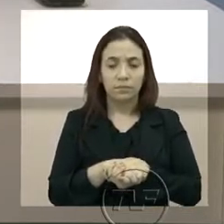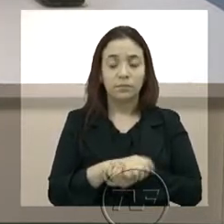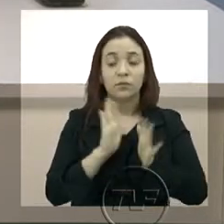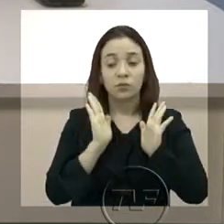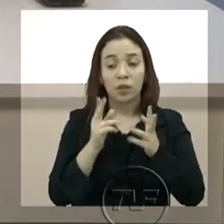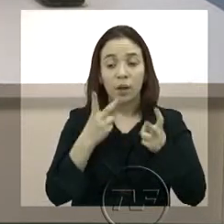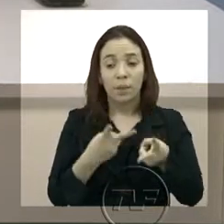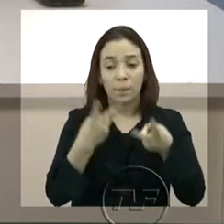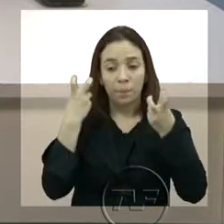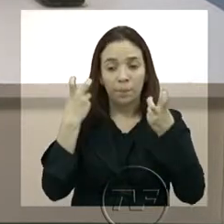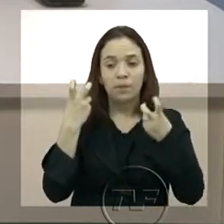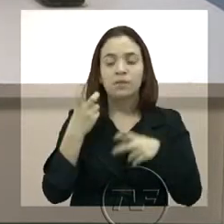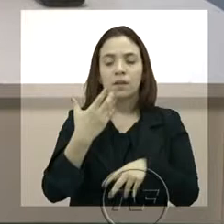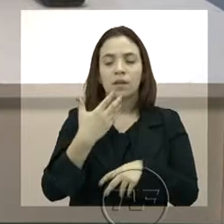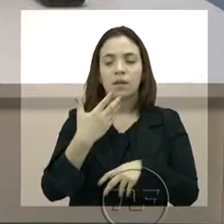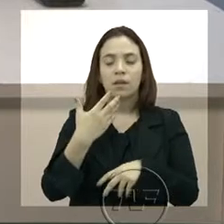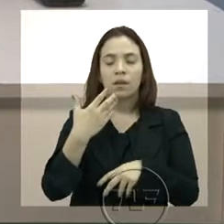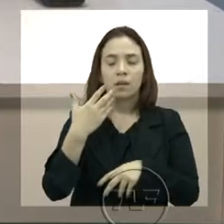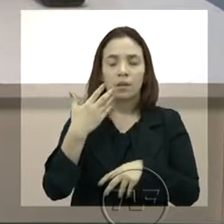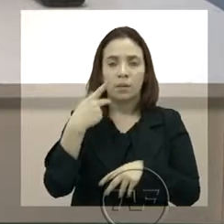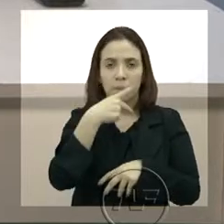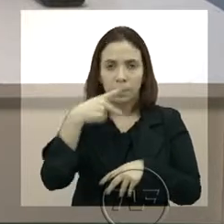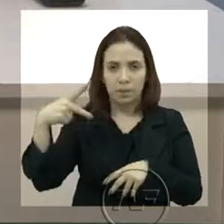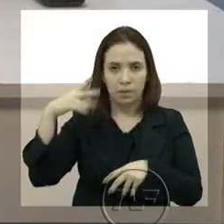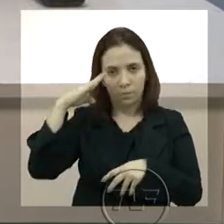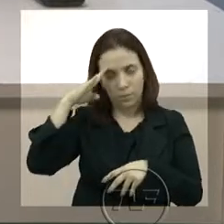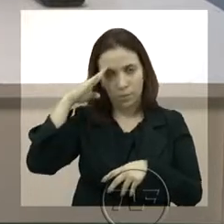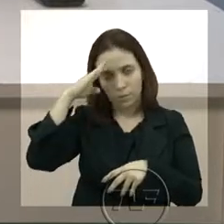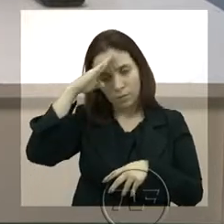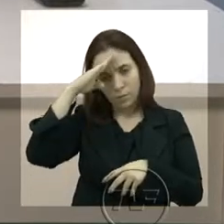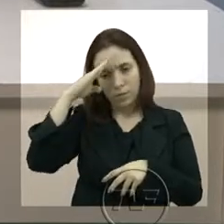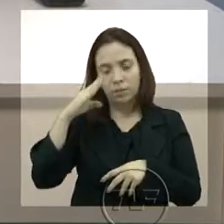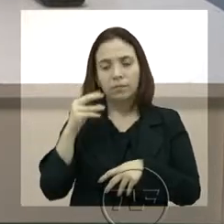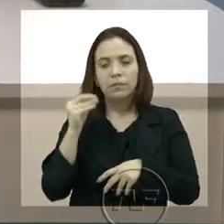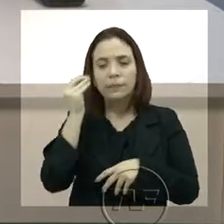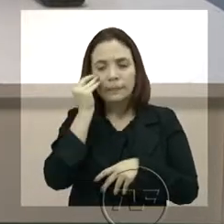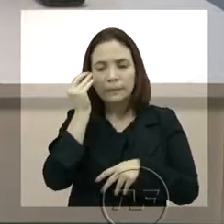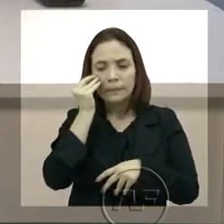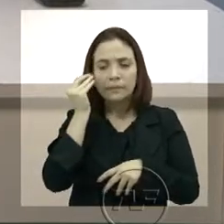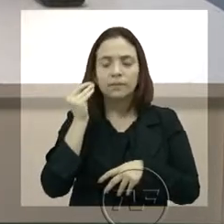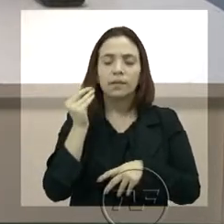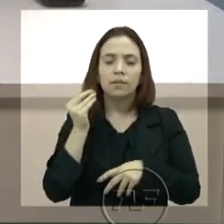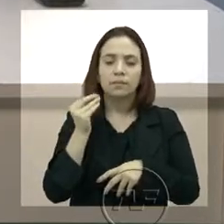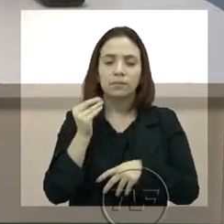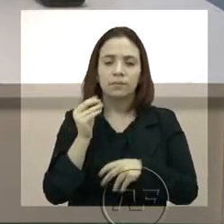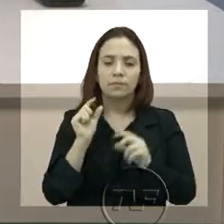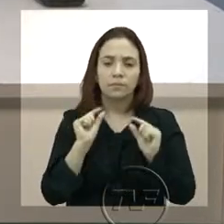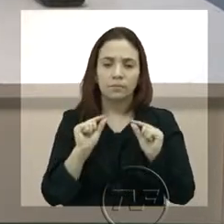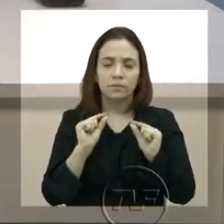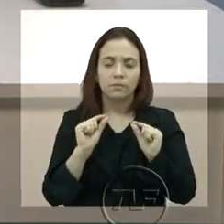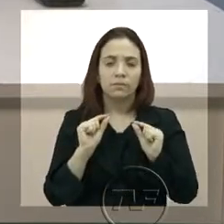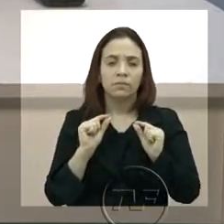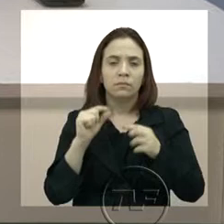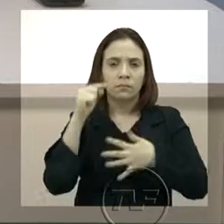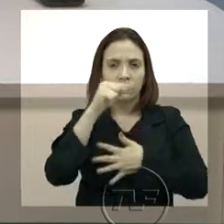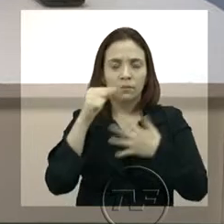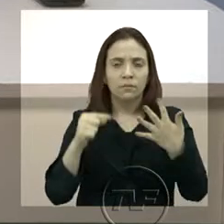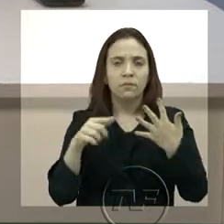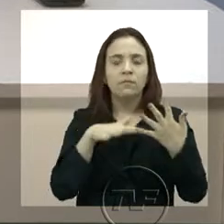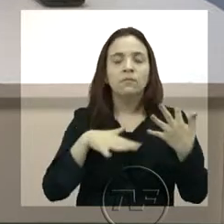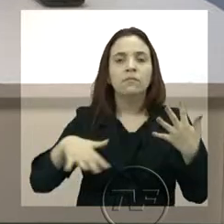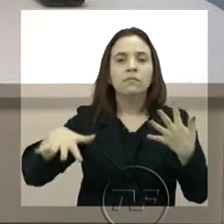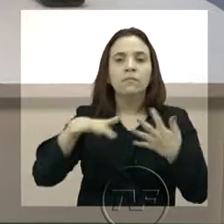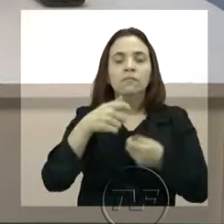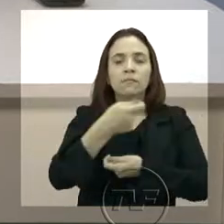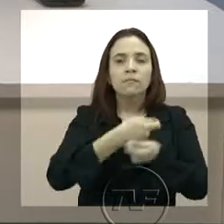nota que o governo de Jair Messias Bolsonaro tenta também se adiantar algumas demandas na área